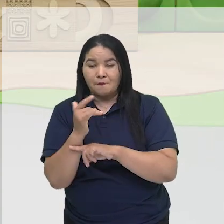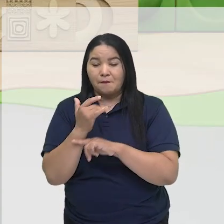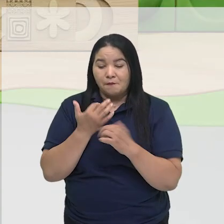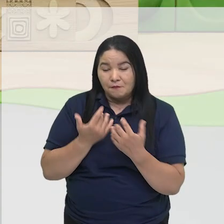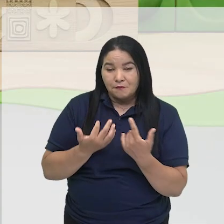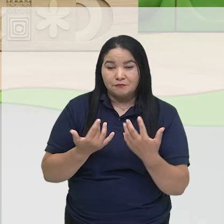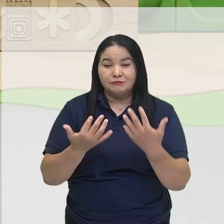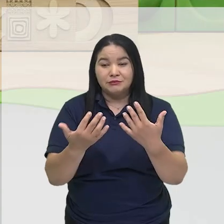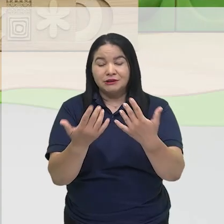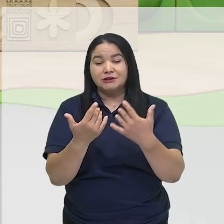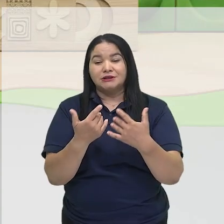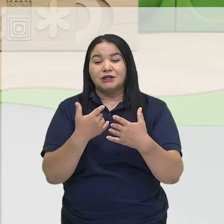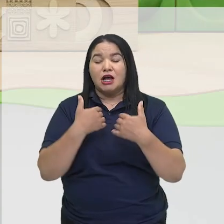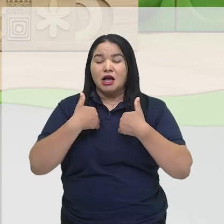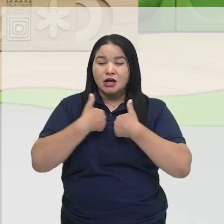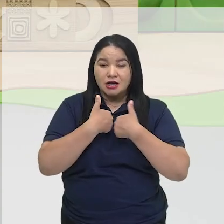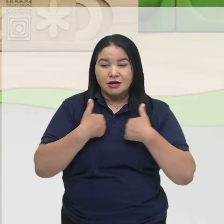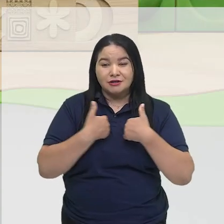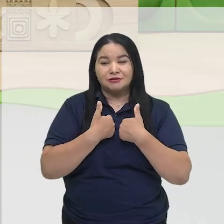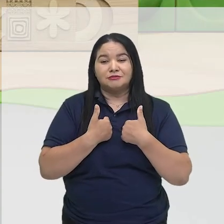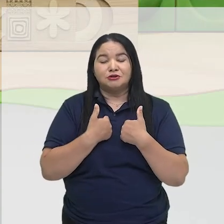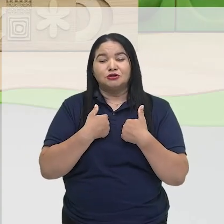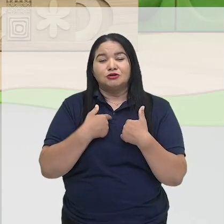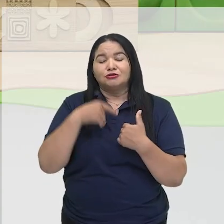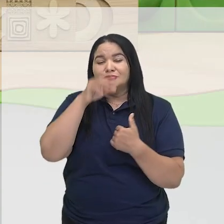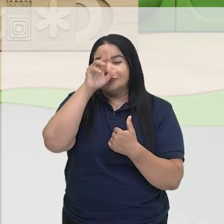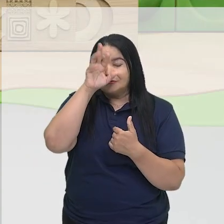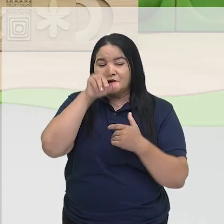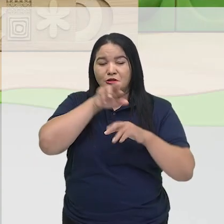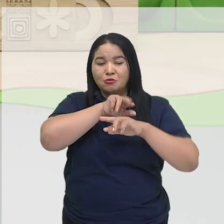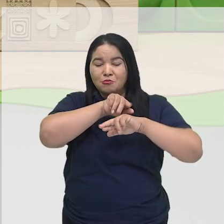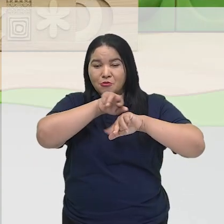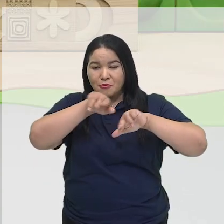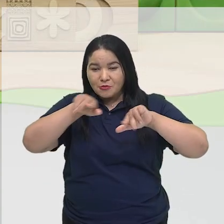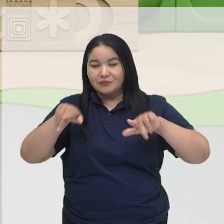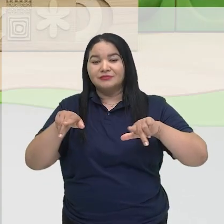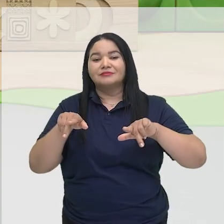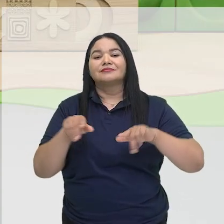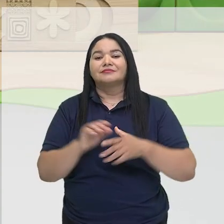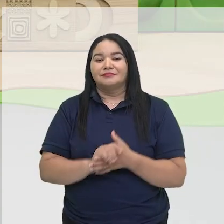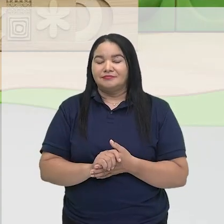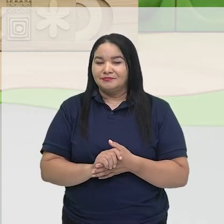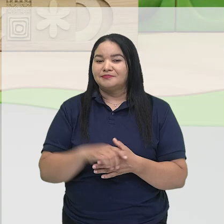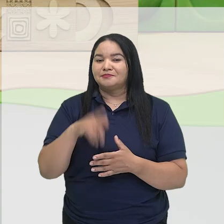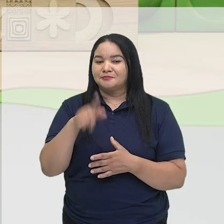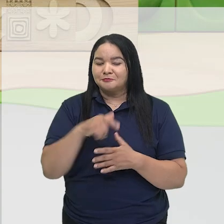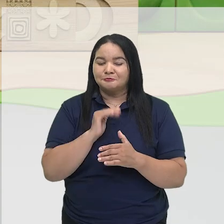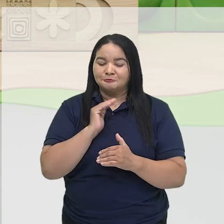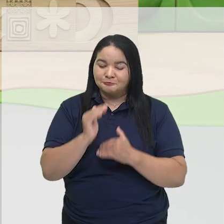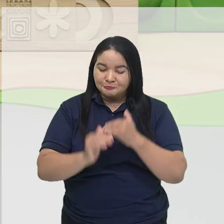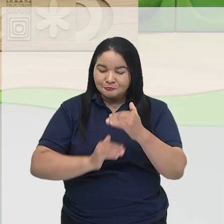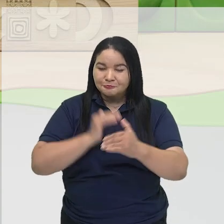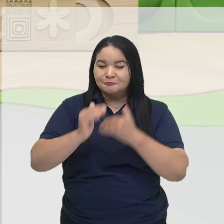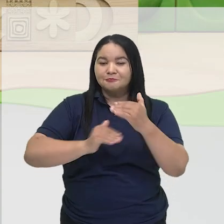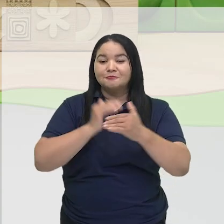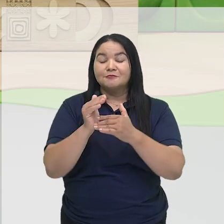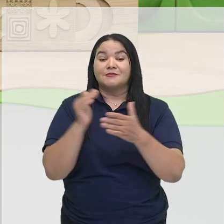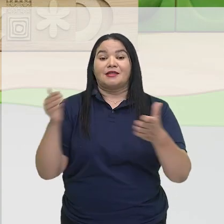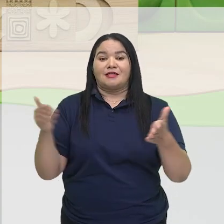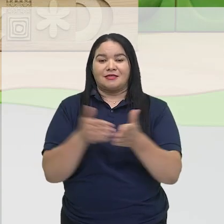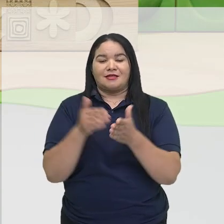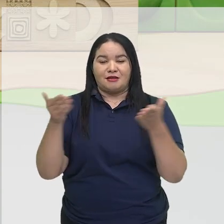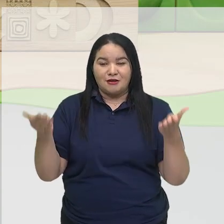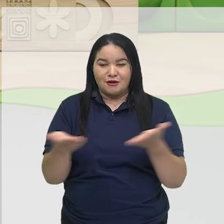de insetos, certo? Então, todo esse processo que a professora comentou até aqui,